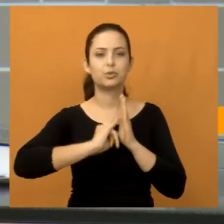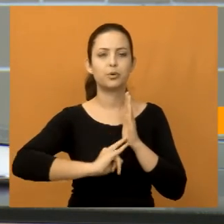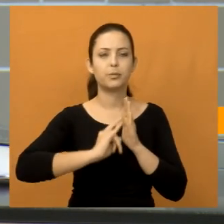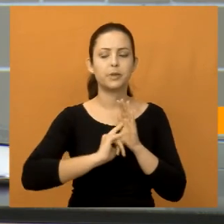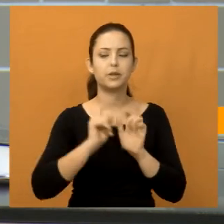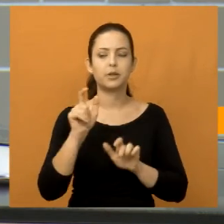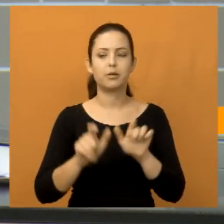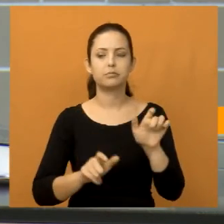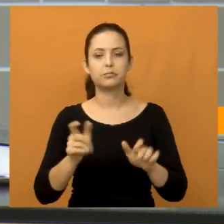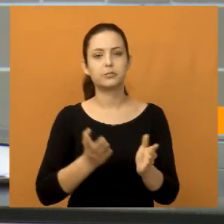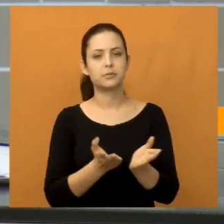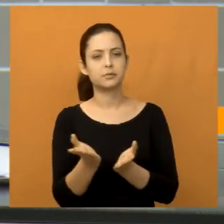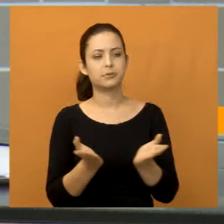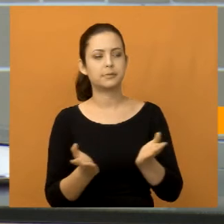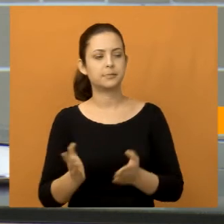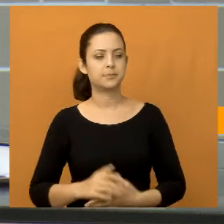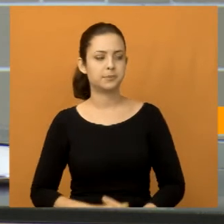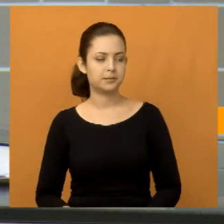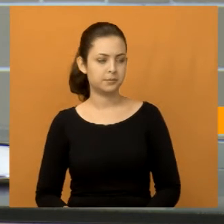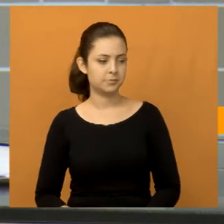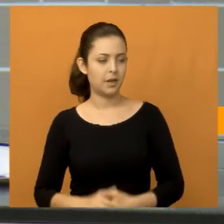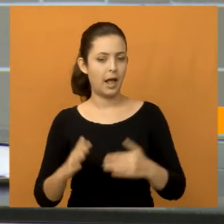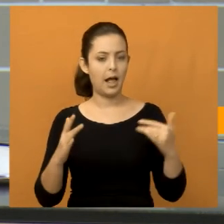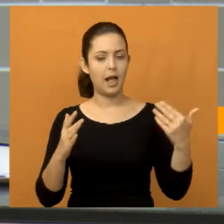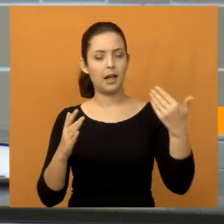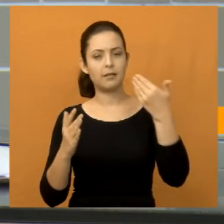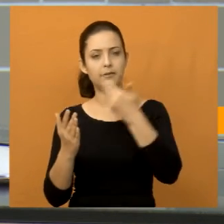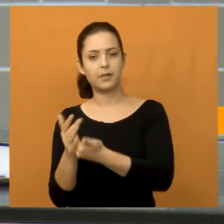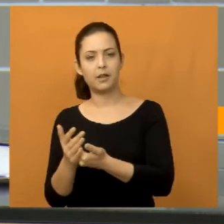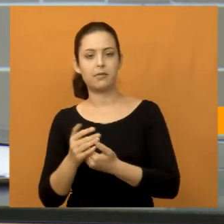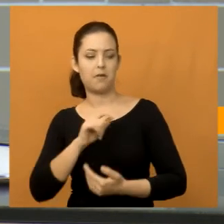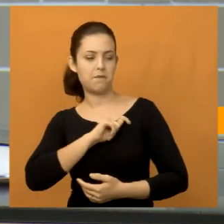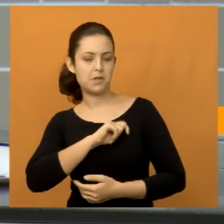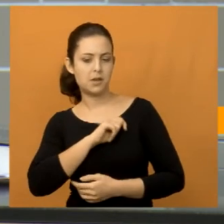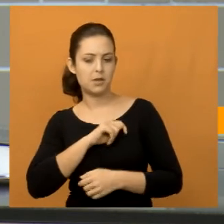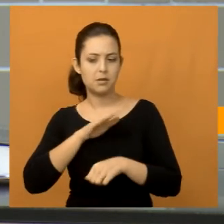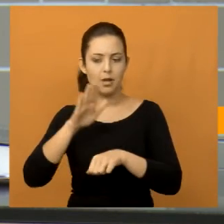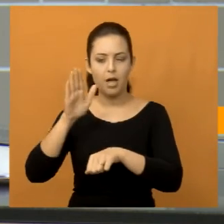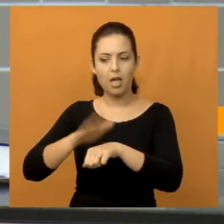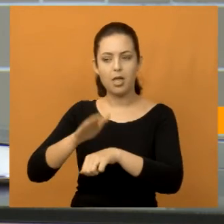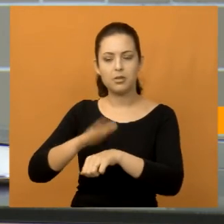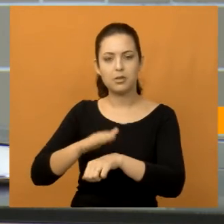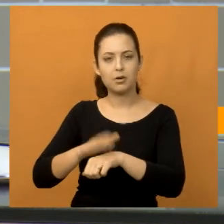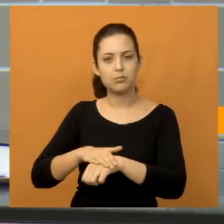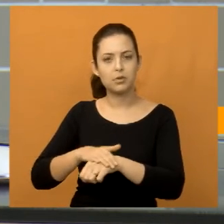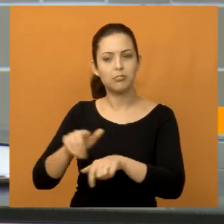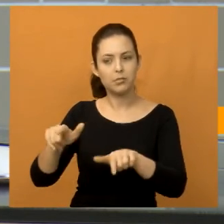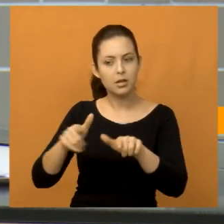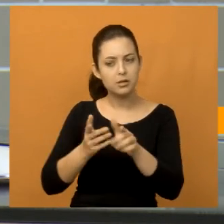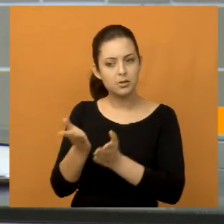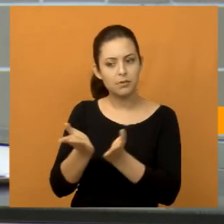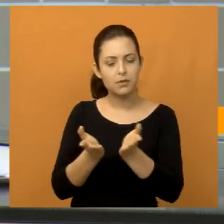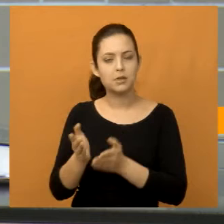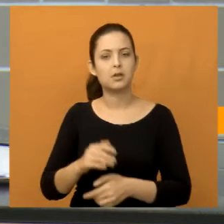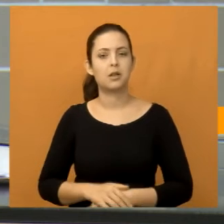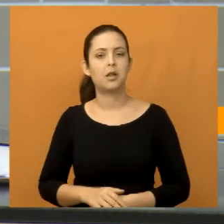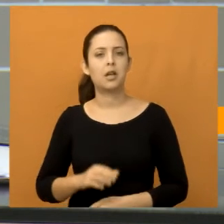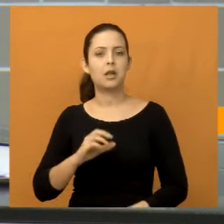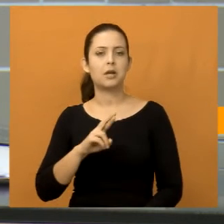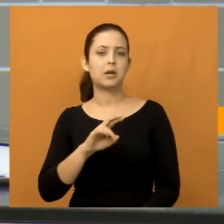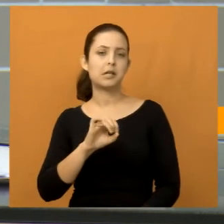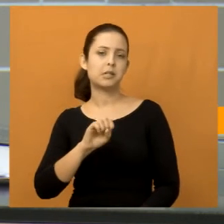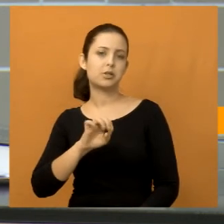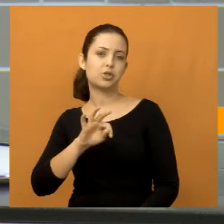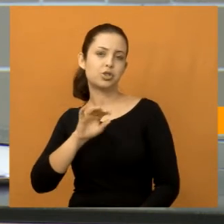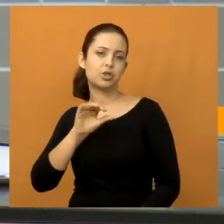de serviço, até a fiscalização da execução. Segundo o depoente Christian,